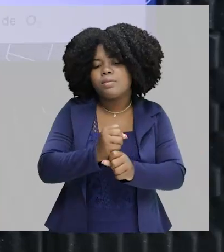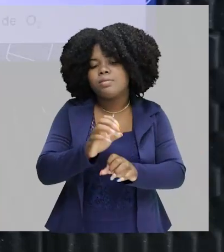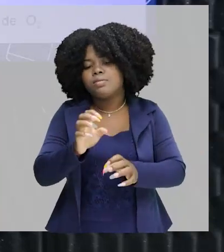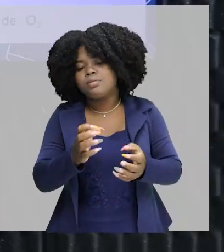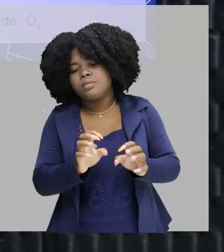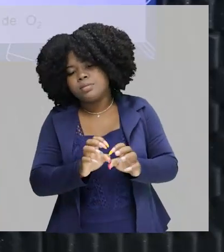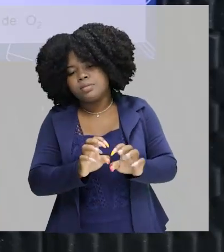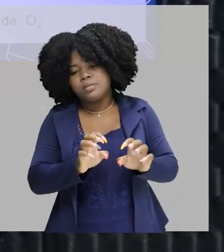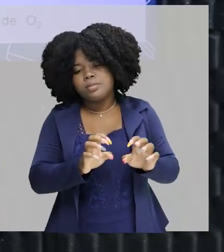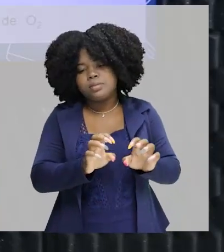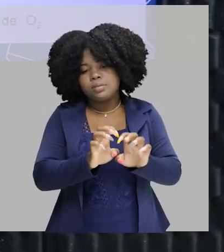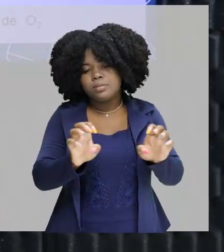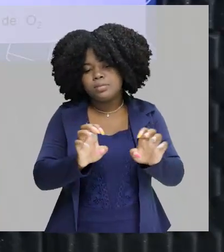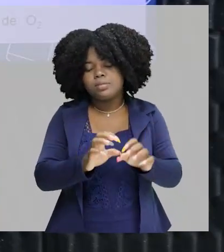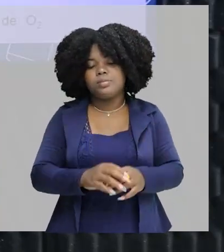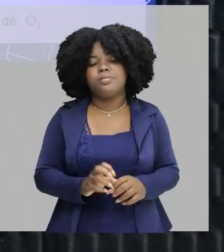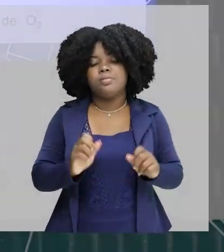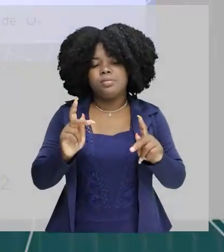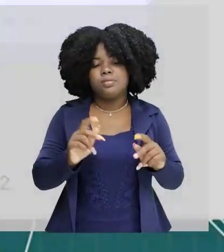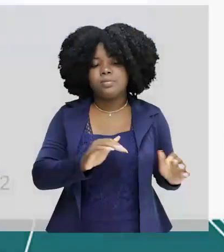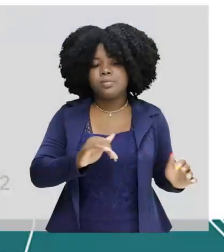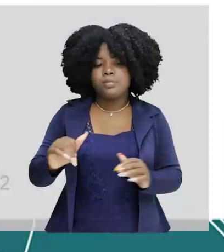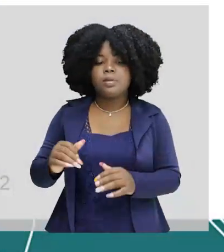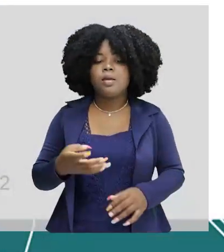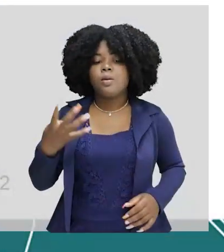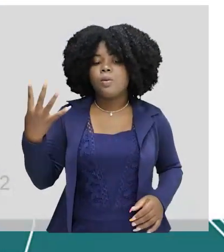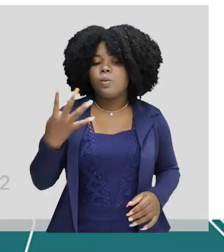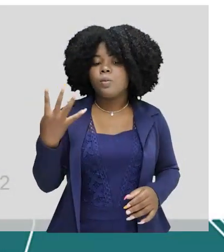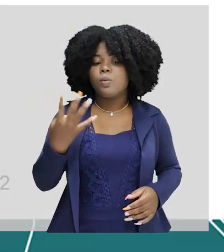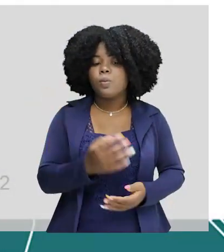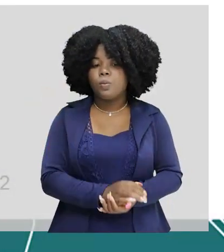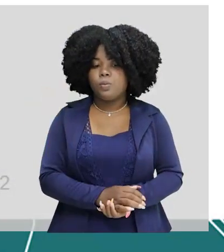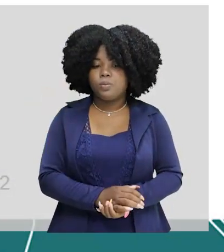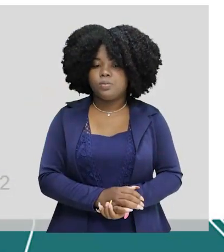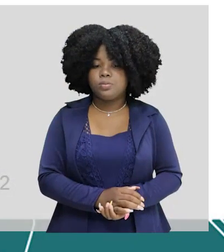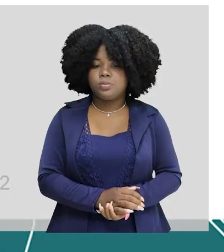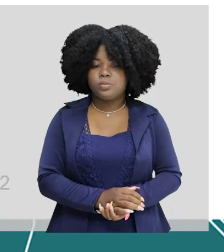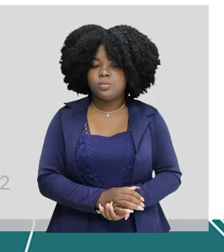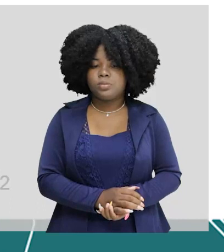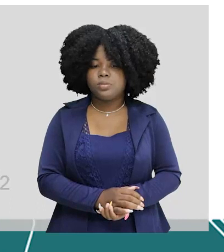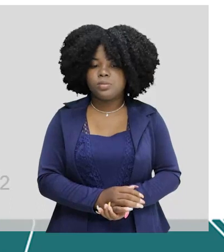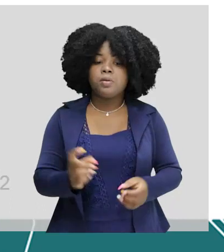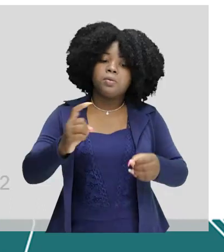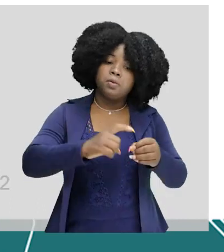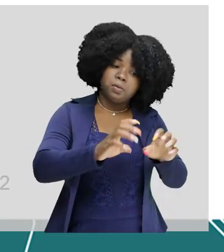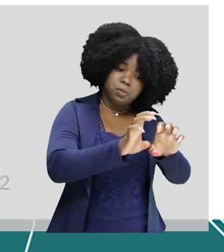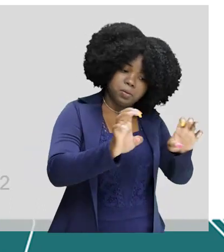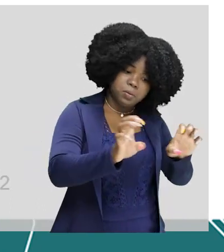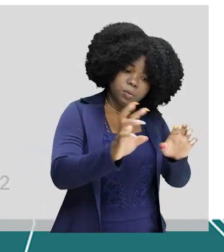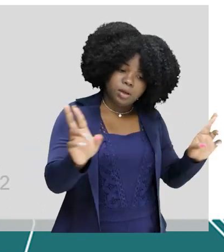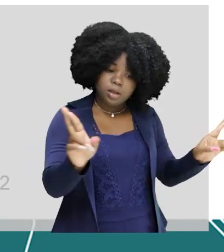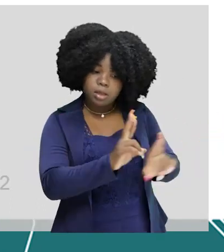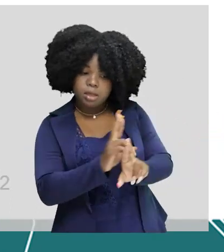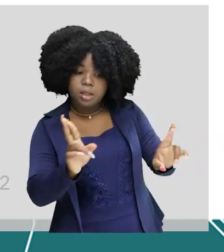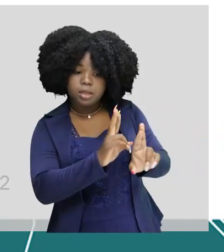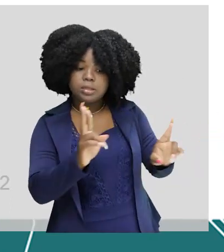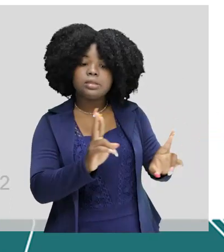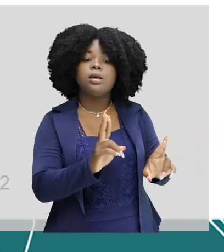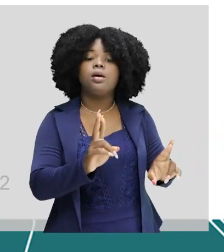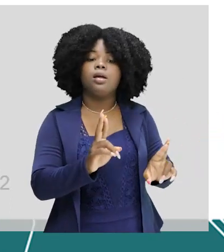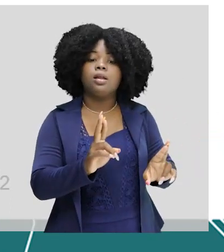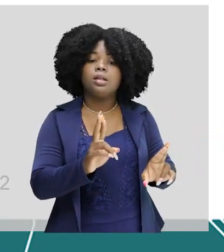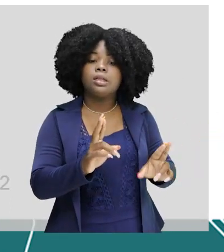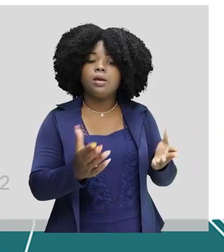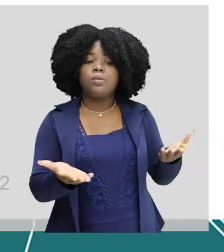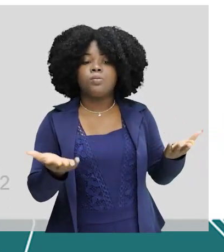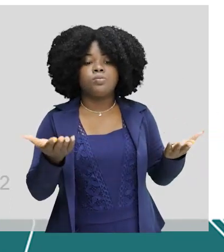Tudo bem? Quarto passo, turminha, voltar à equação para relacionar o que foi dado